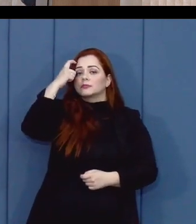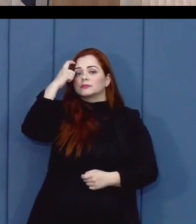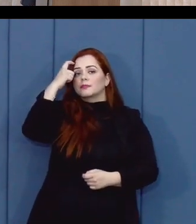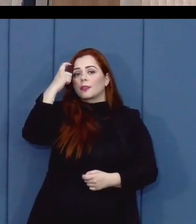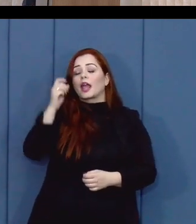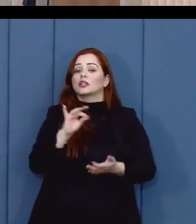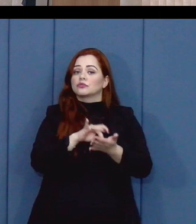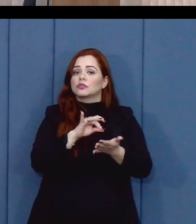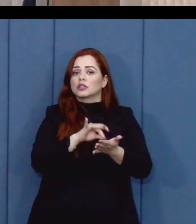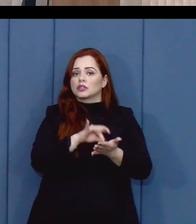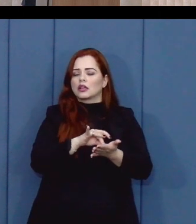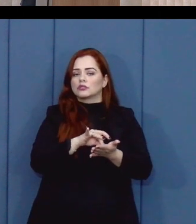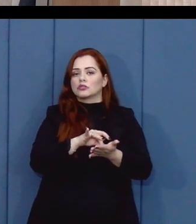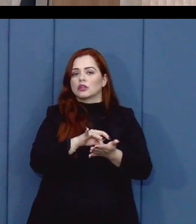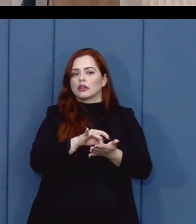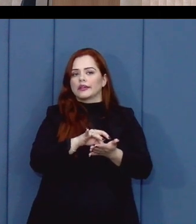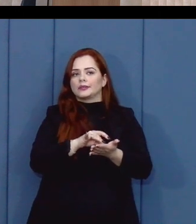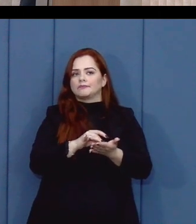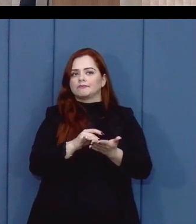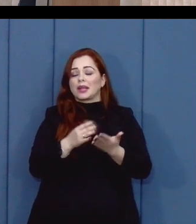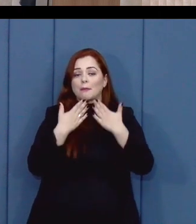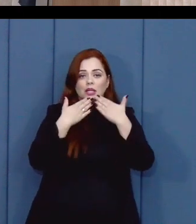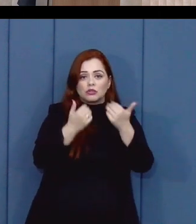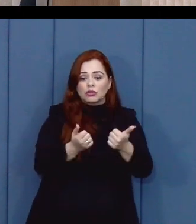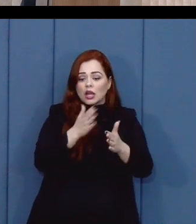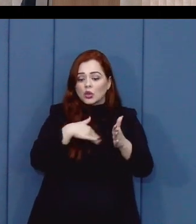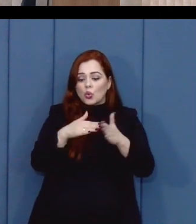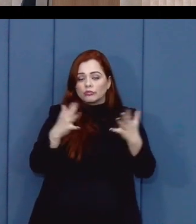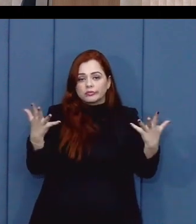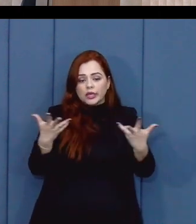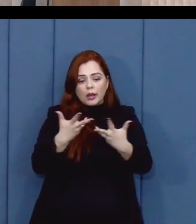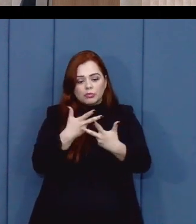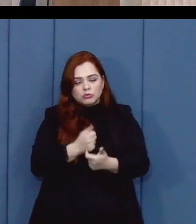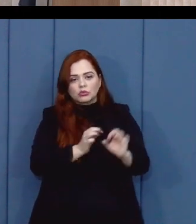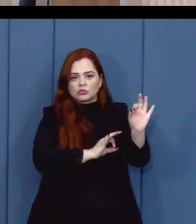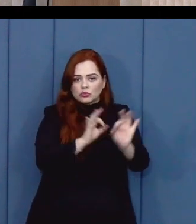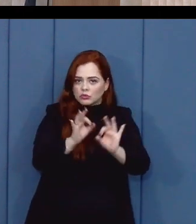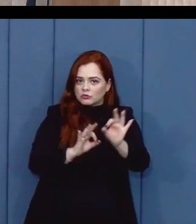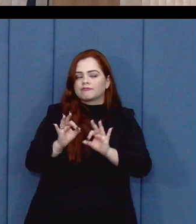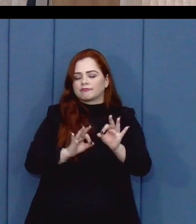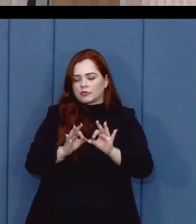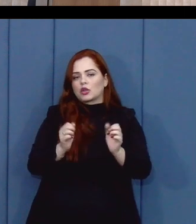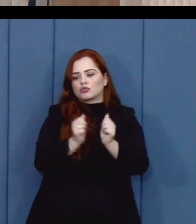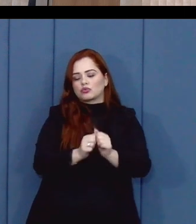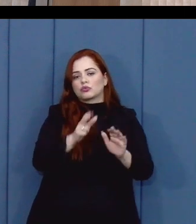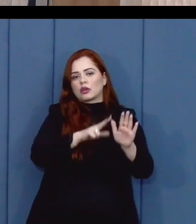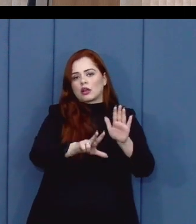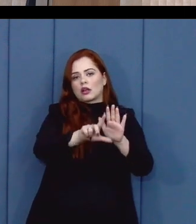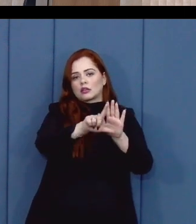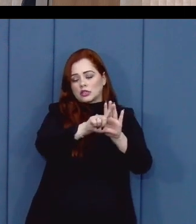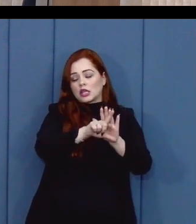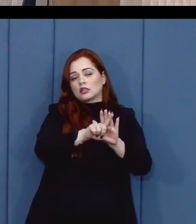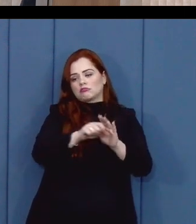em. Realmente e de fato harmonizar aquilo que a gente produz na organização no arcabouço legislativo nacional. Ou